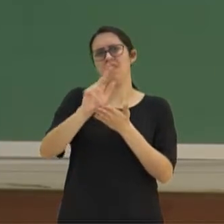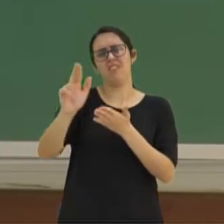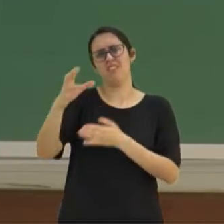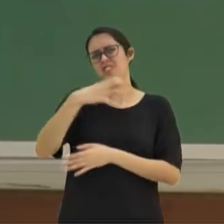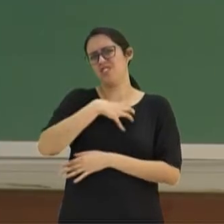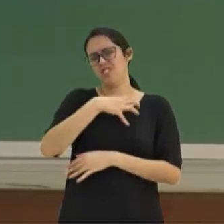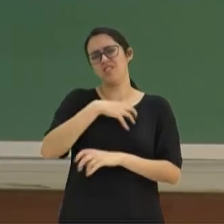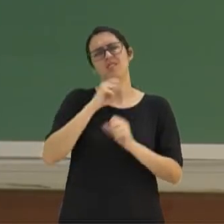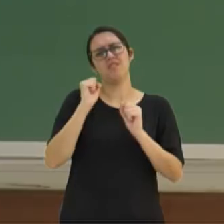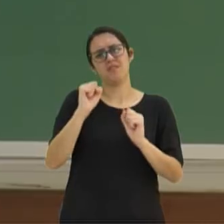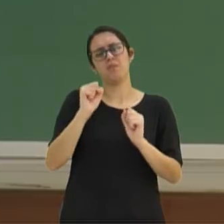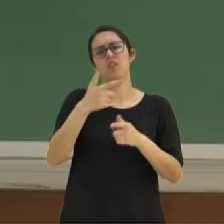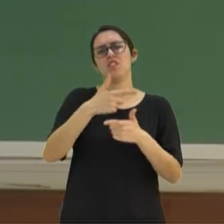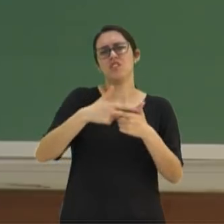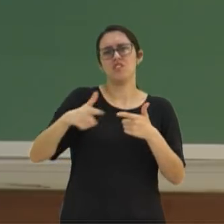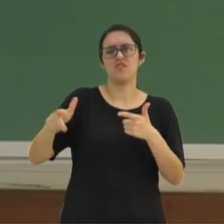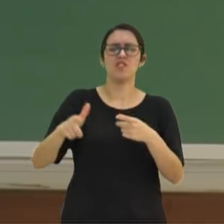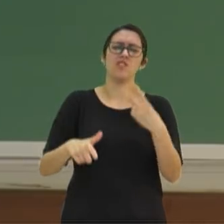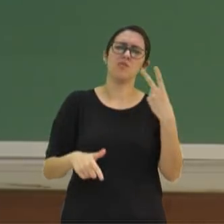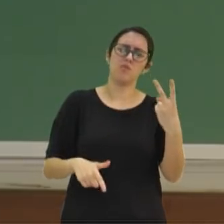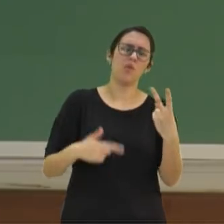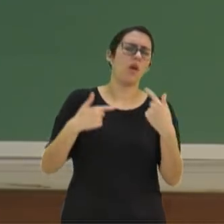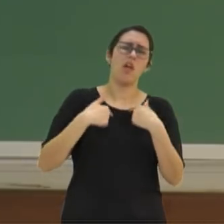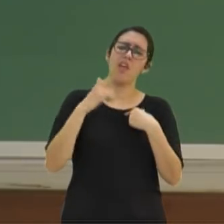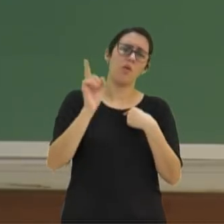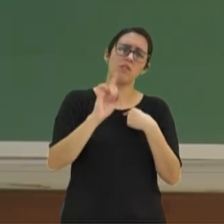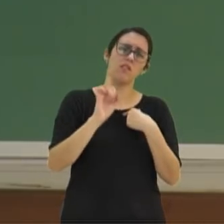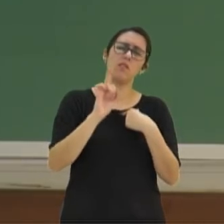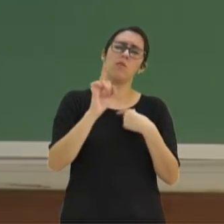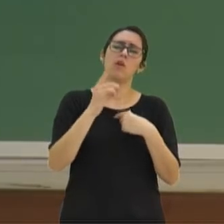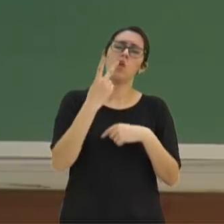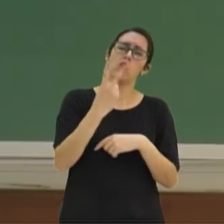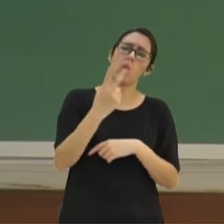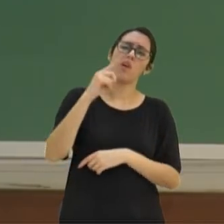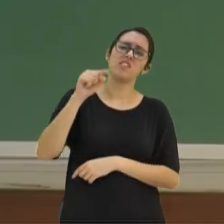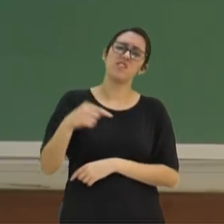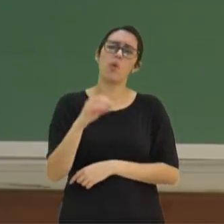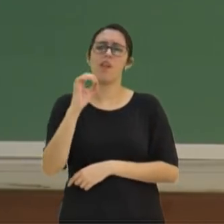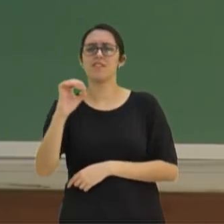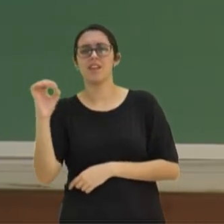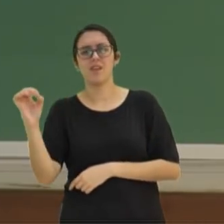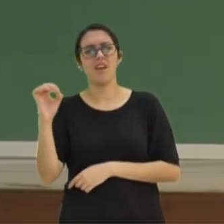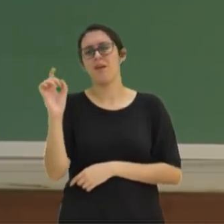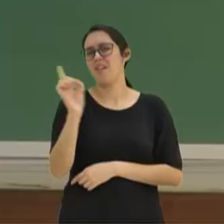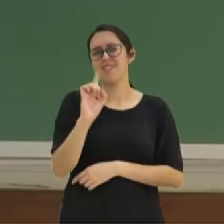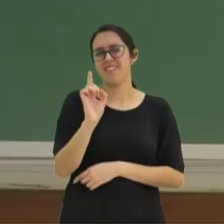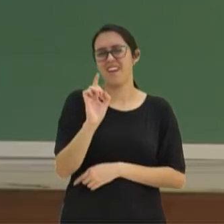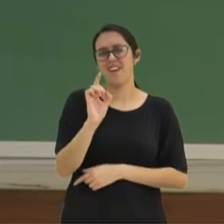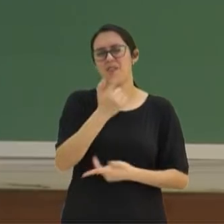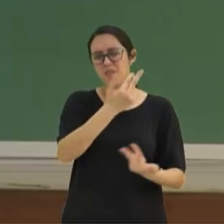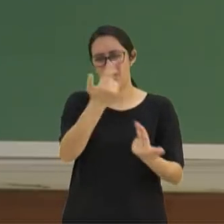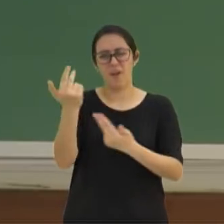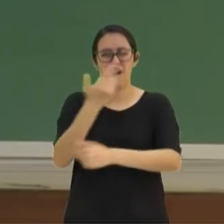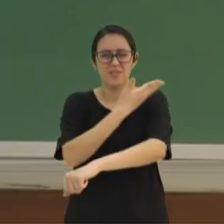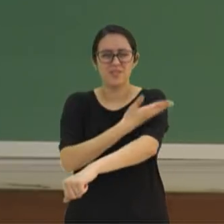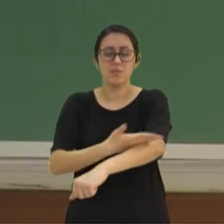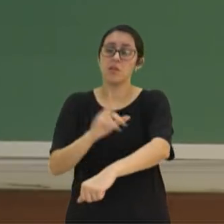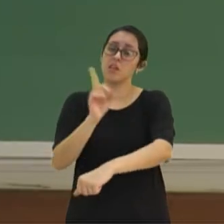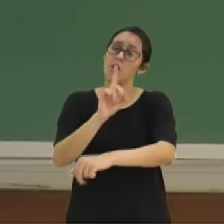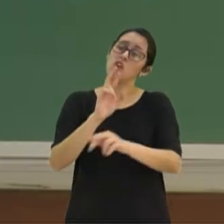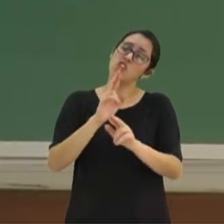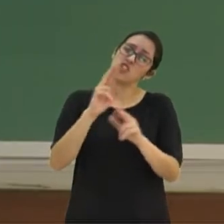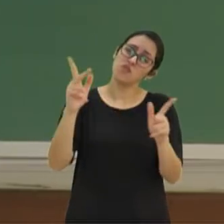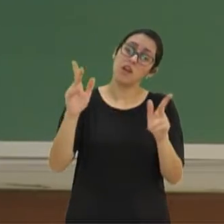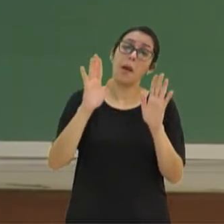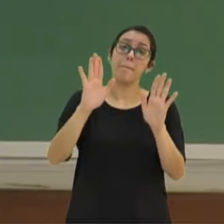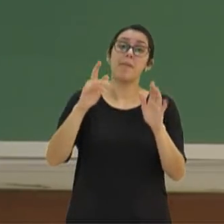dividi por 2, eu não fiz 2,00, que era uma maneira que vocês normalmente fazem. Então, isso é uma forma que dá para fazer, mas você tem que